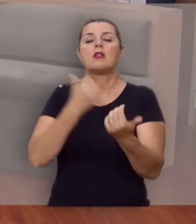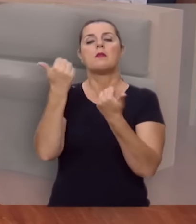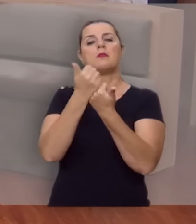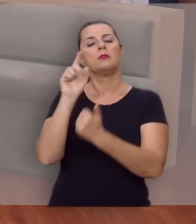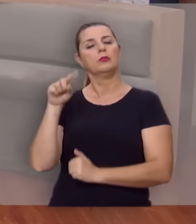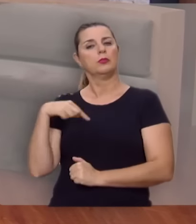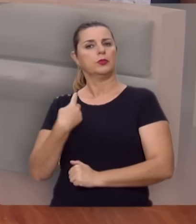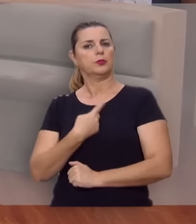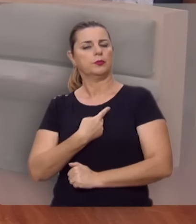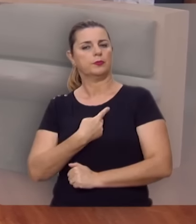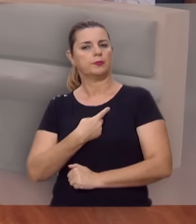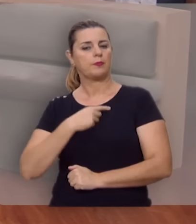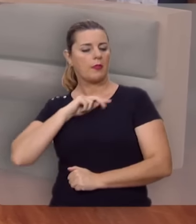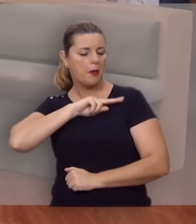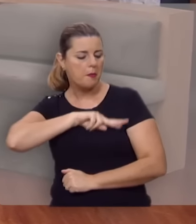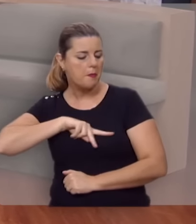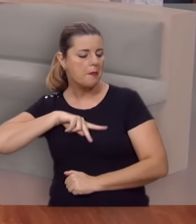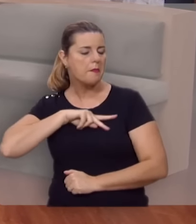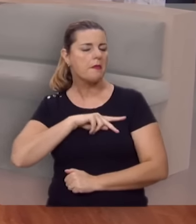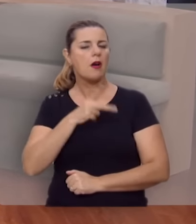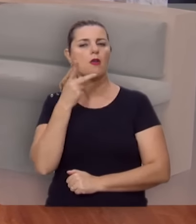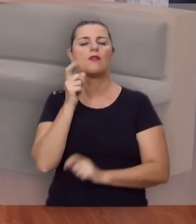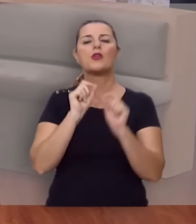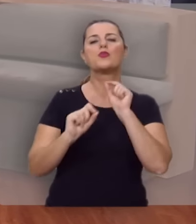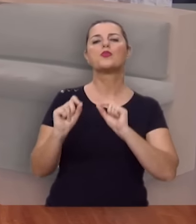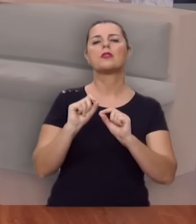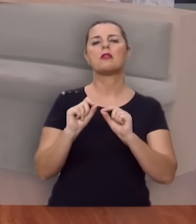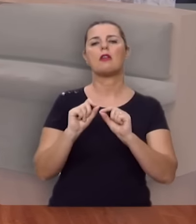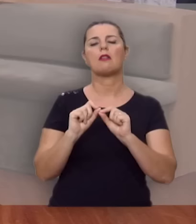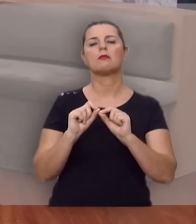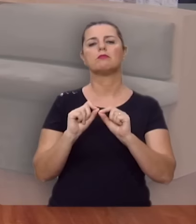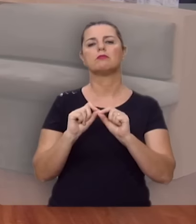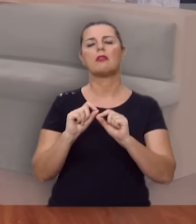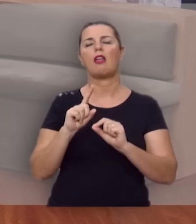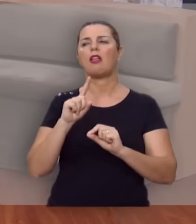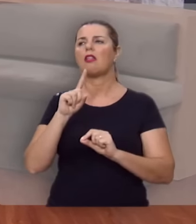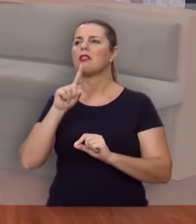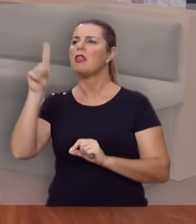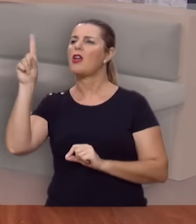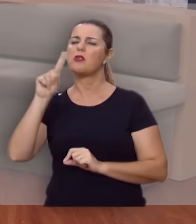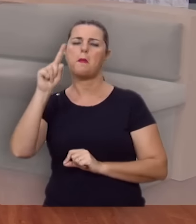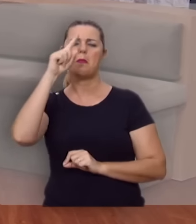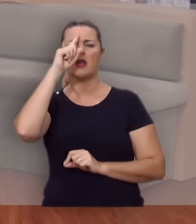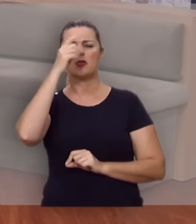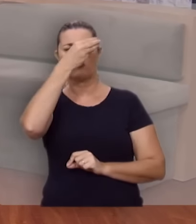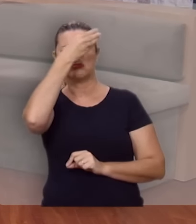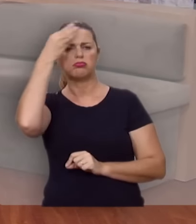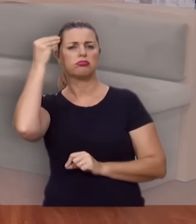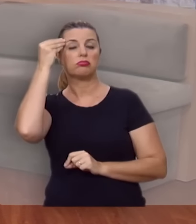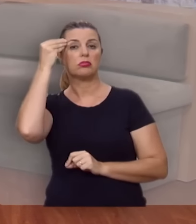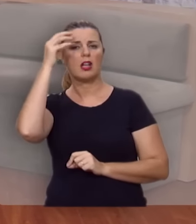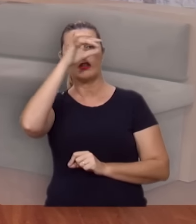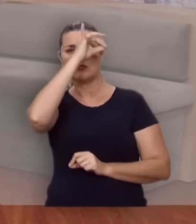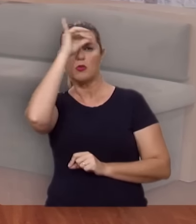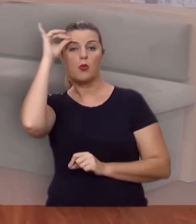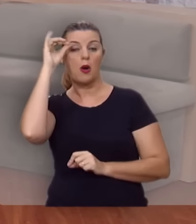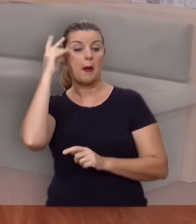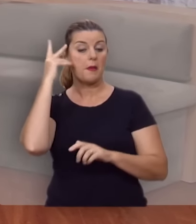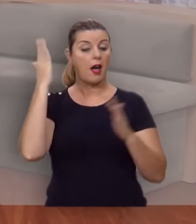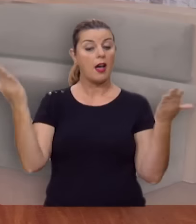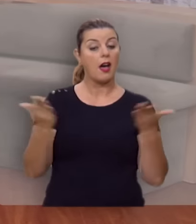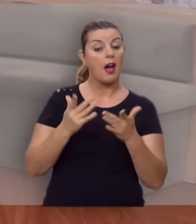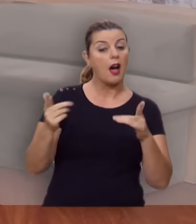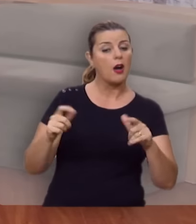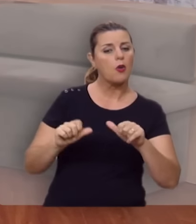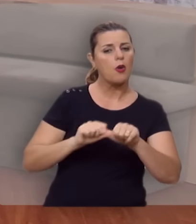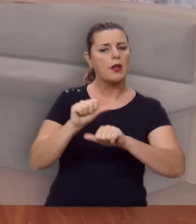por nós. Então Paulo conclui dizendo o seguinte: Deus não levou em conta os tempos da ignorância, mas agora notifica a todos